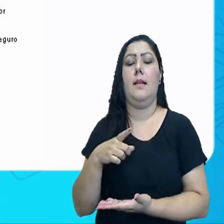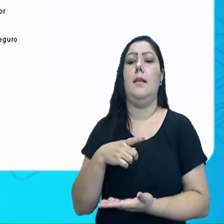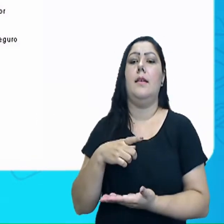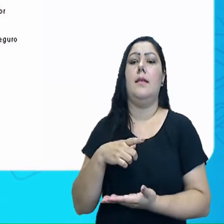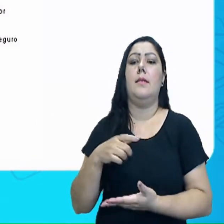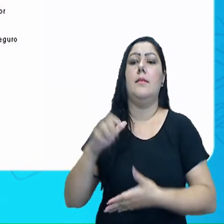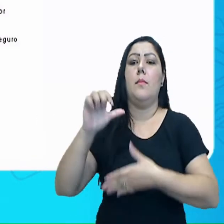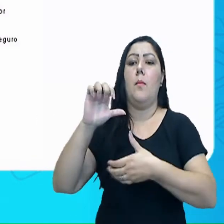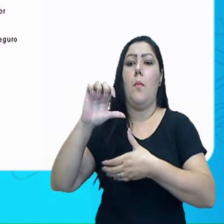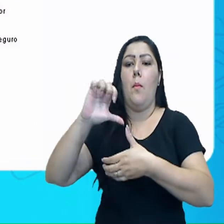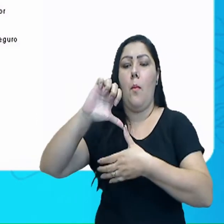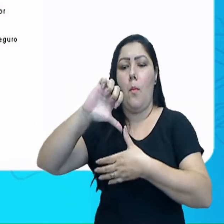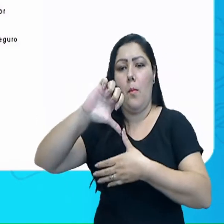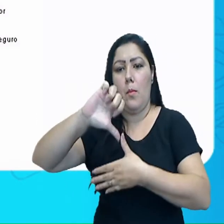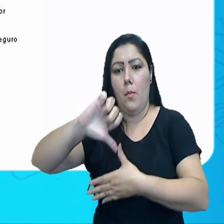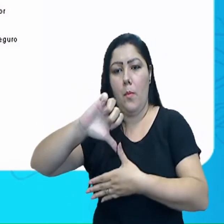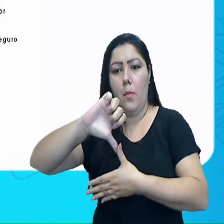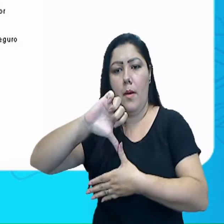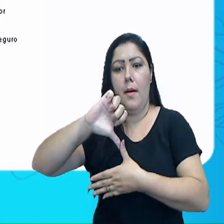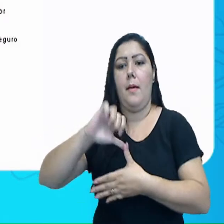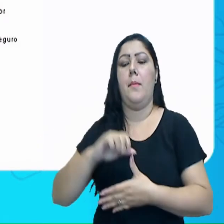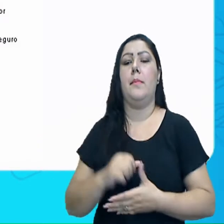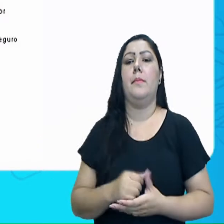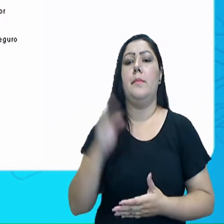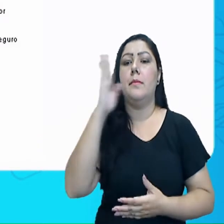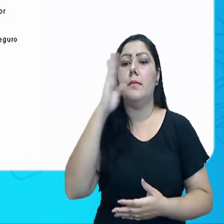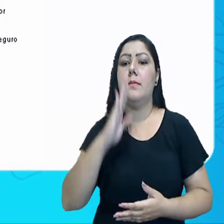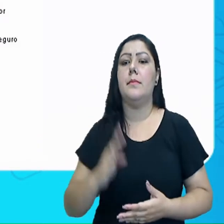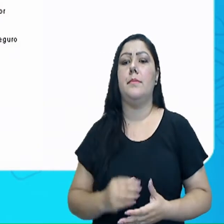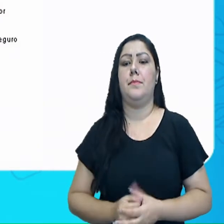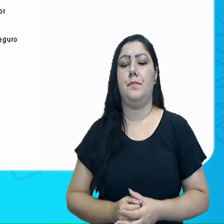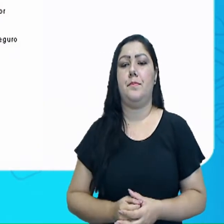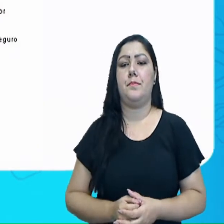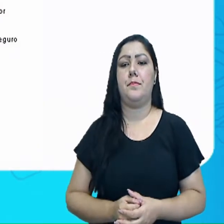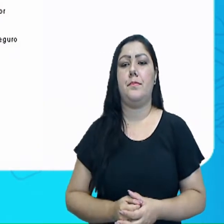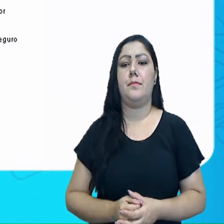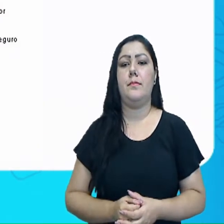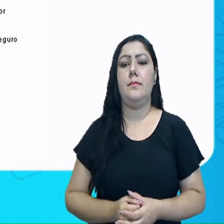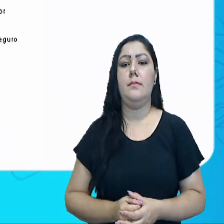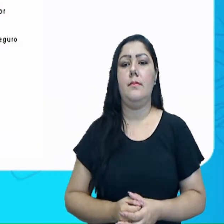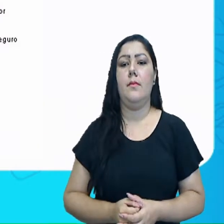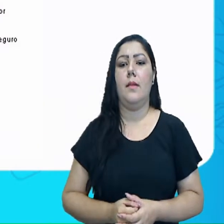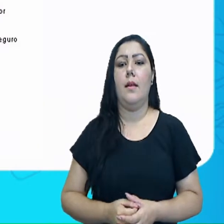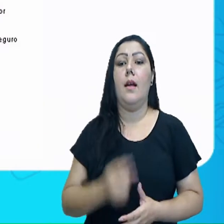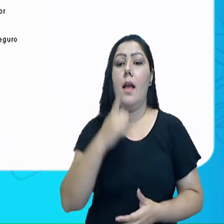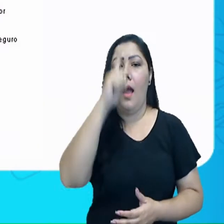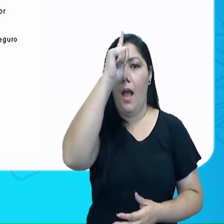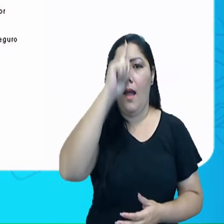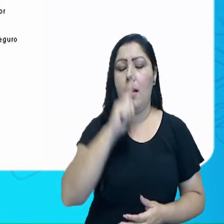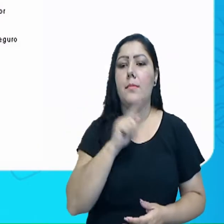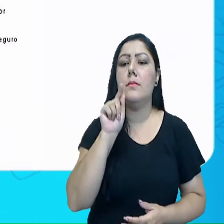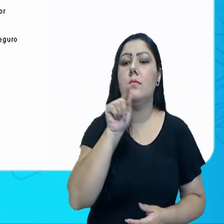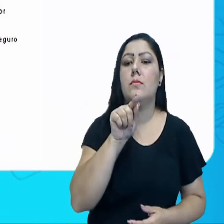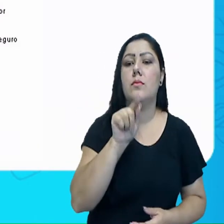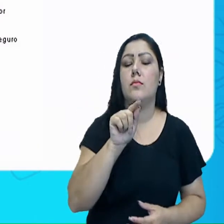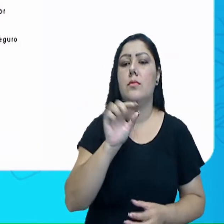a mineração, né, que é esse pontinho amarelo, onde se localiza na região